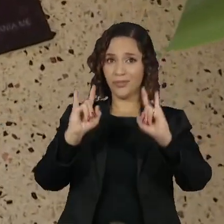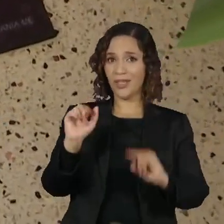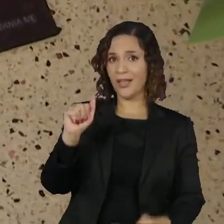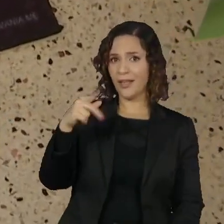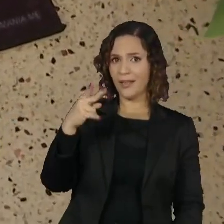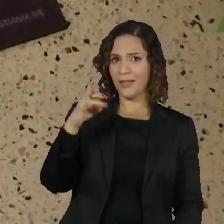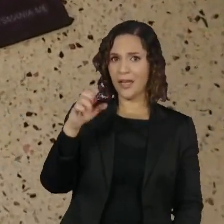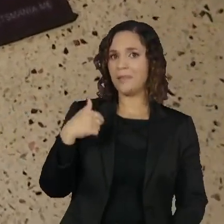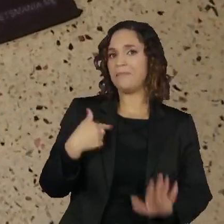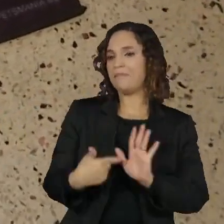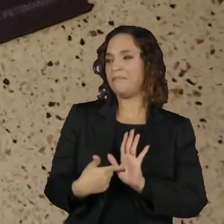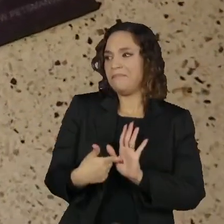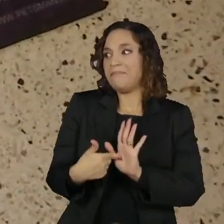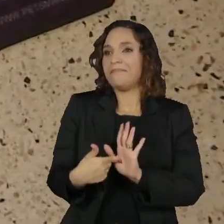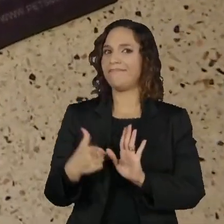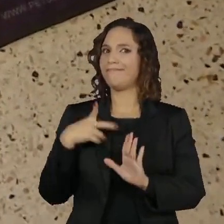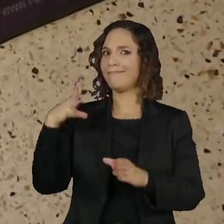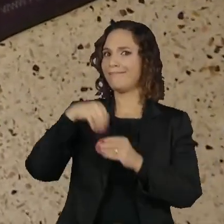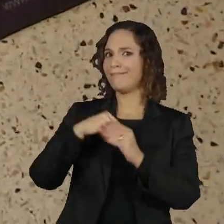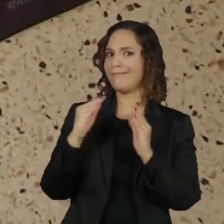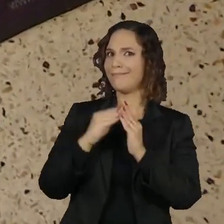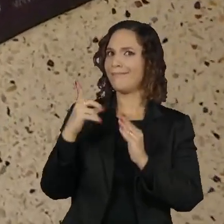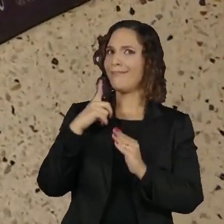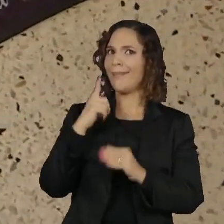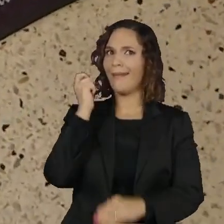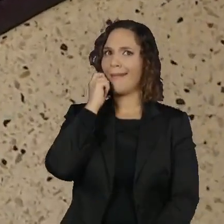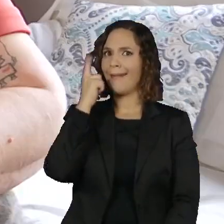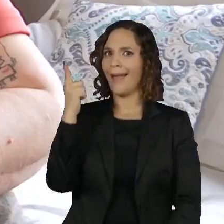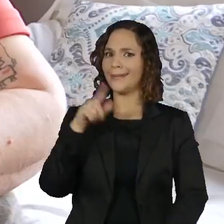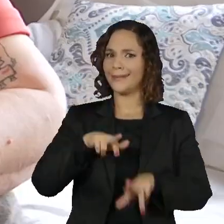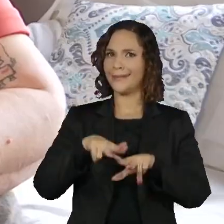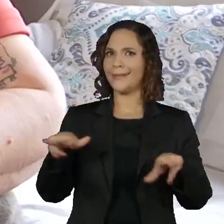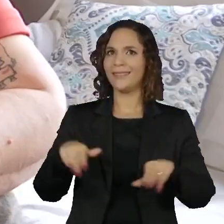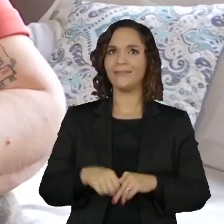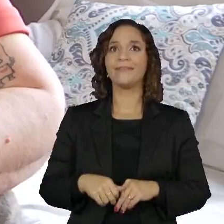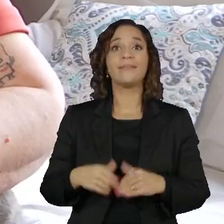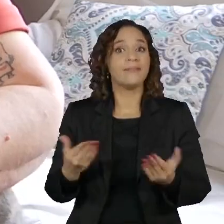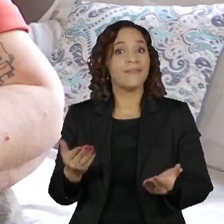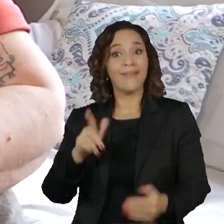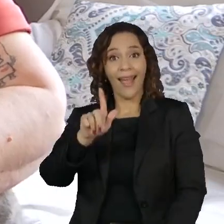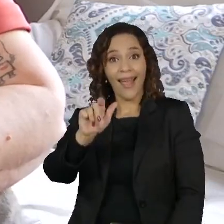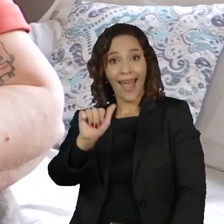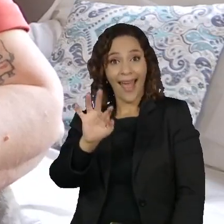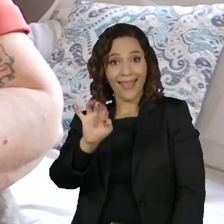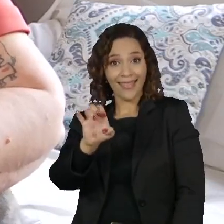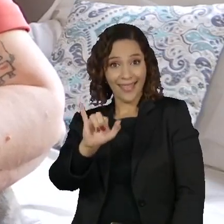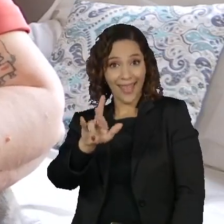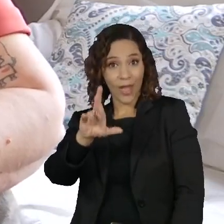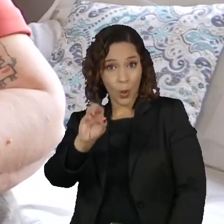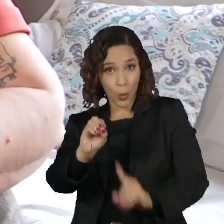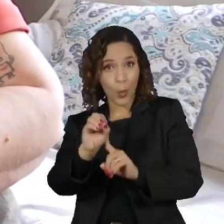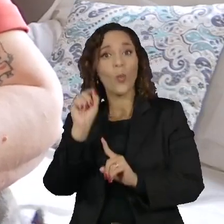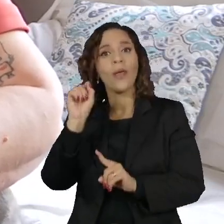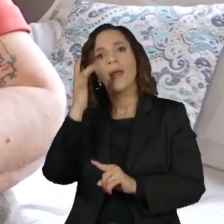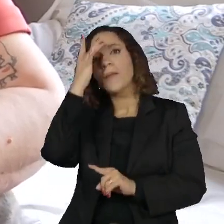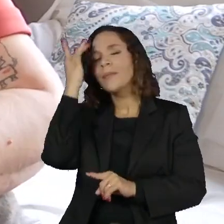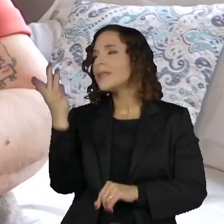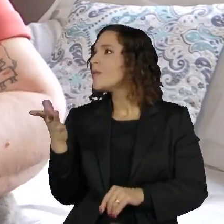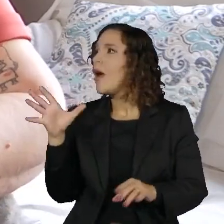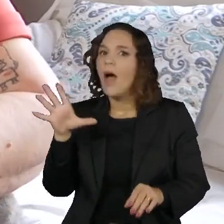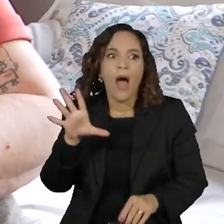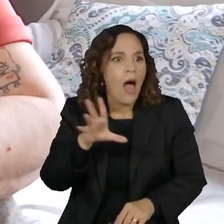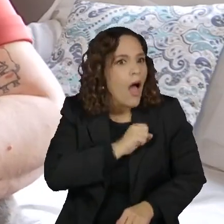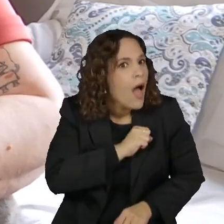Andrea denuncia: nesta casa mora uma gateira. Um gateiro, na verdade, é a pessoa enlouquecida por gatos, que não